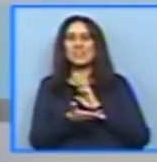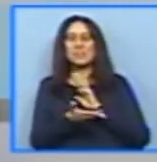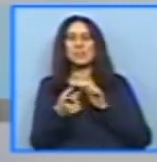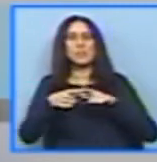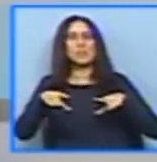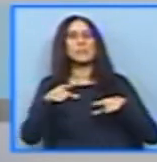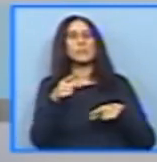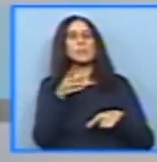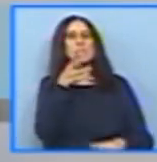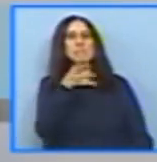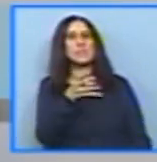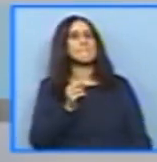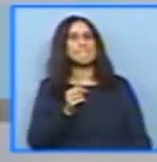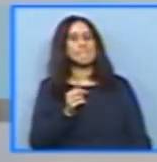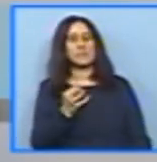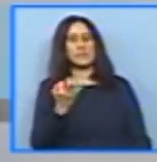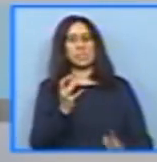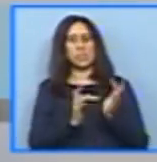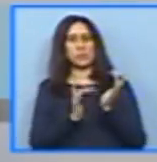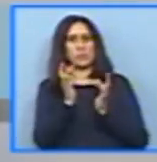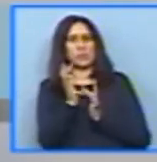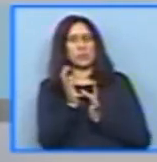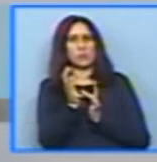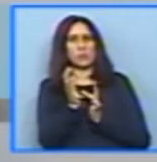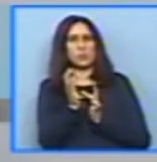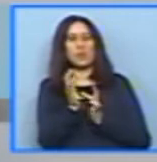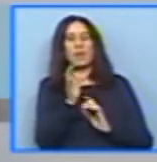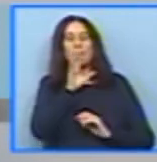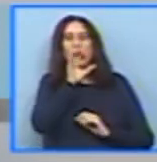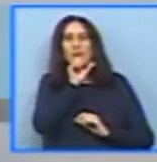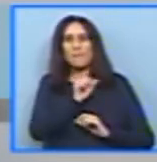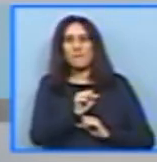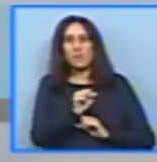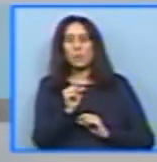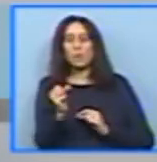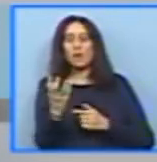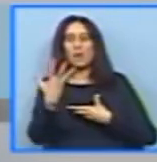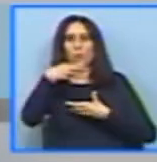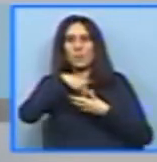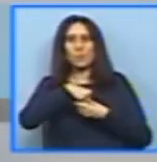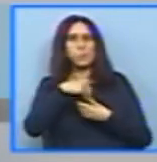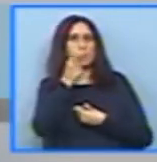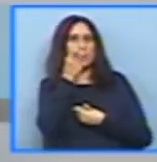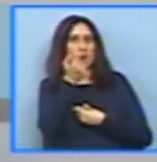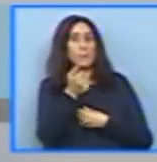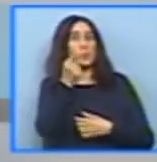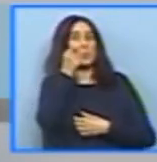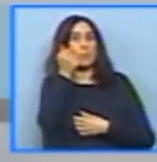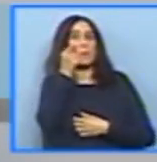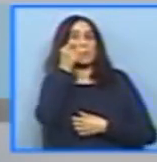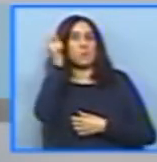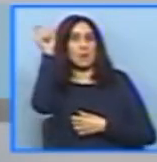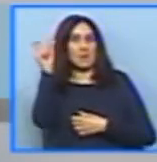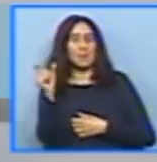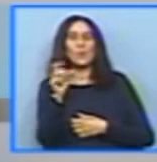facto, Jesus Cristo é Filho no Pai. E o Pai é Pai